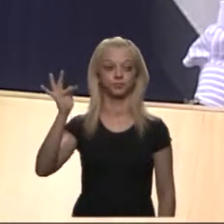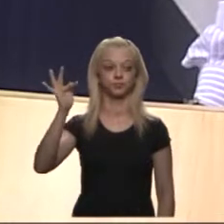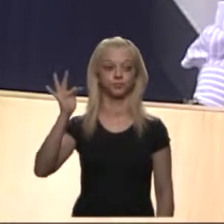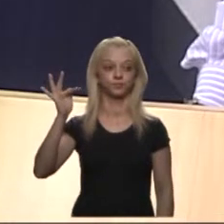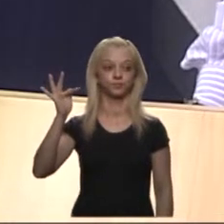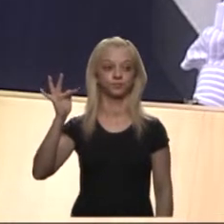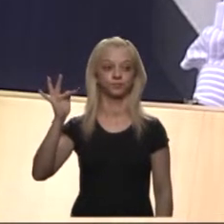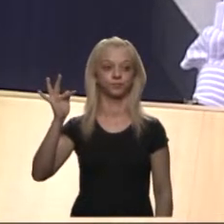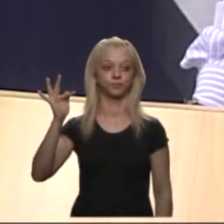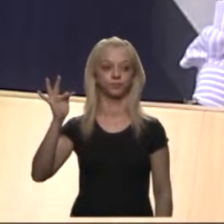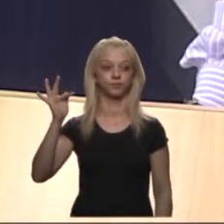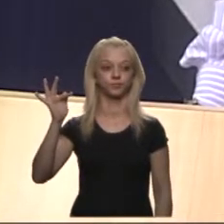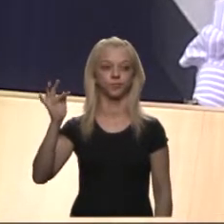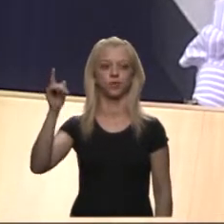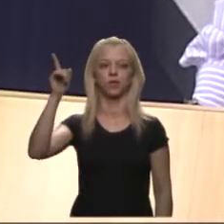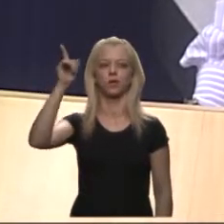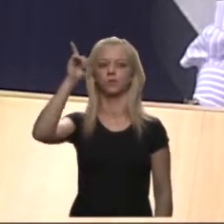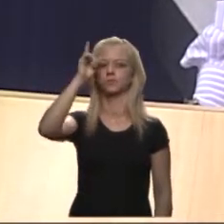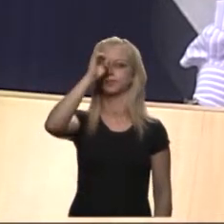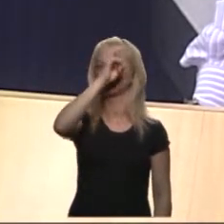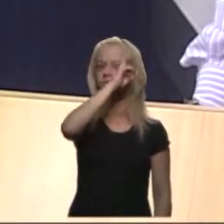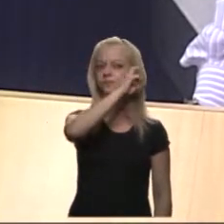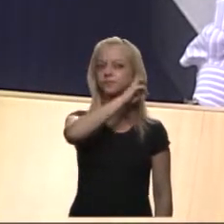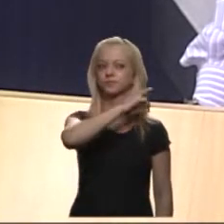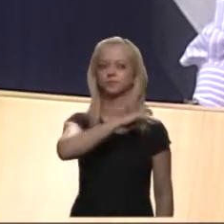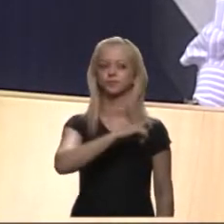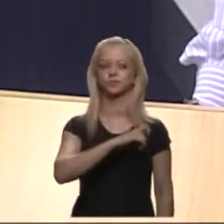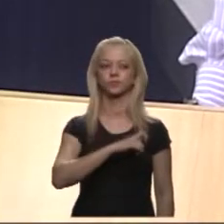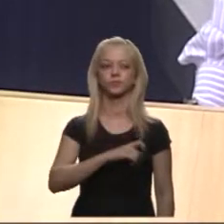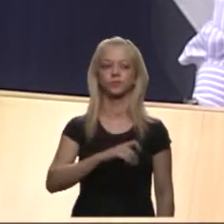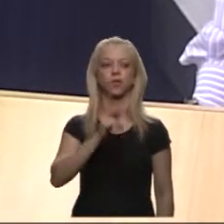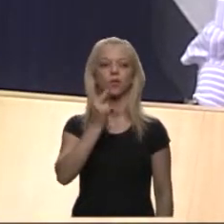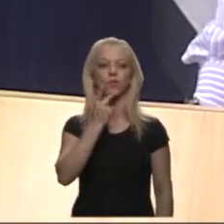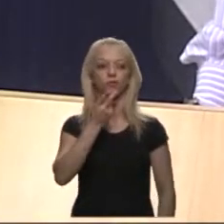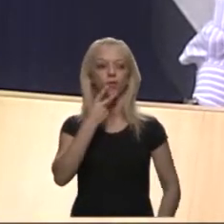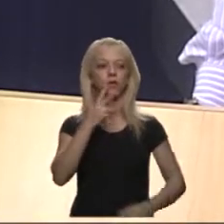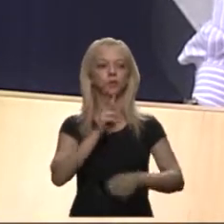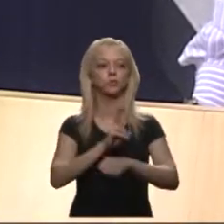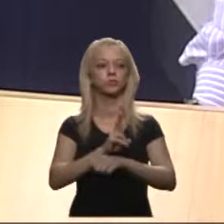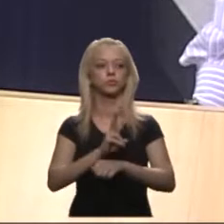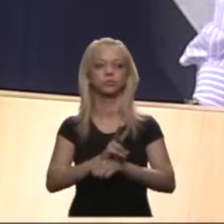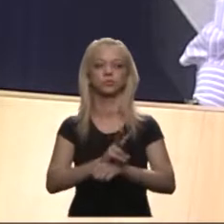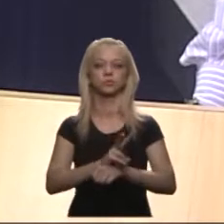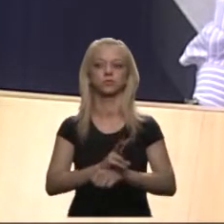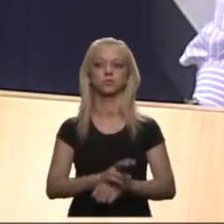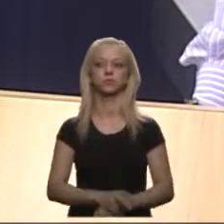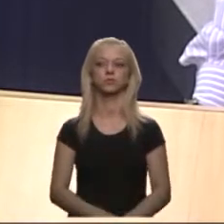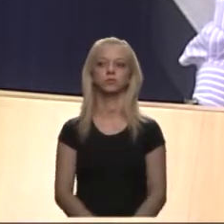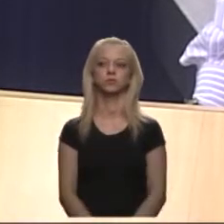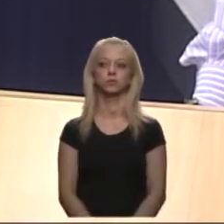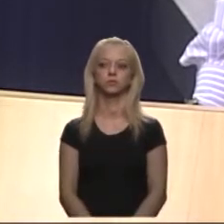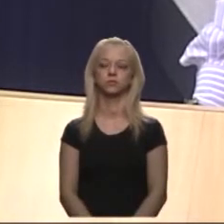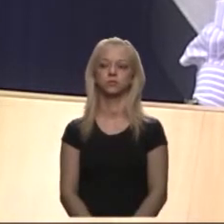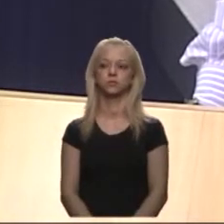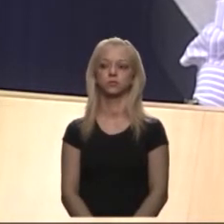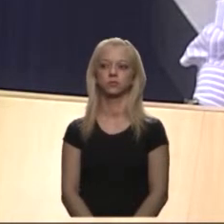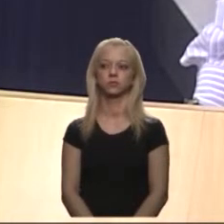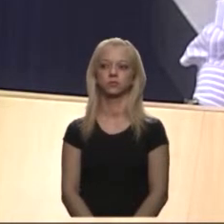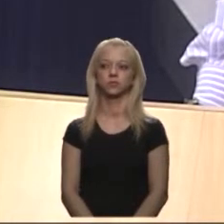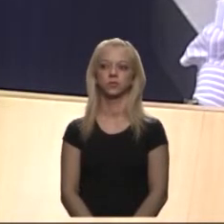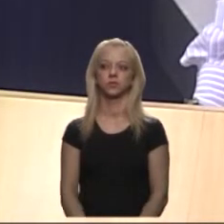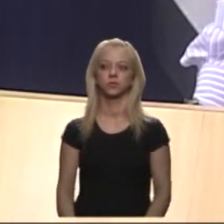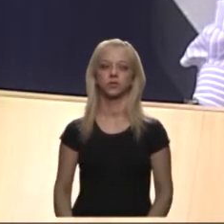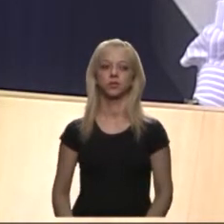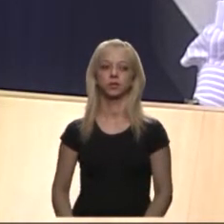oriental né até criador Paulo Miranda e por que trabalhou e continua trabalhando como não na área de